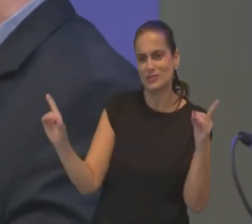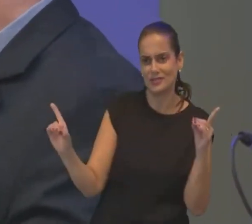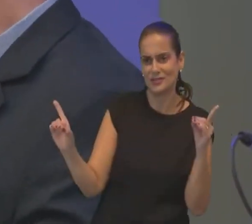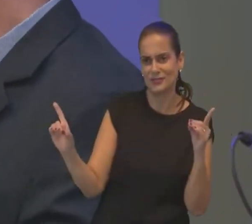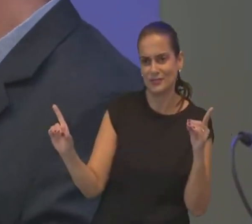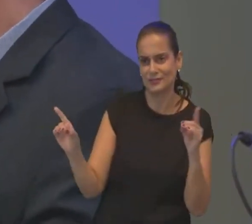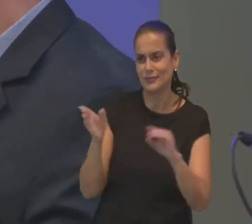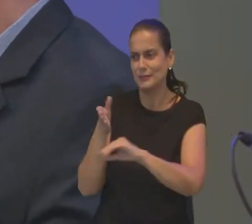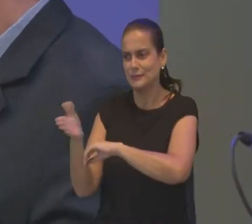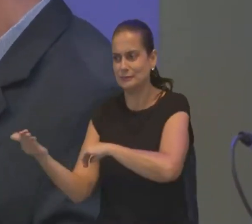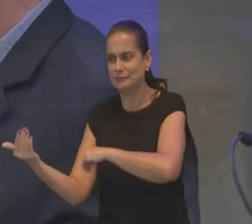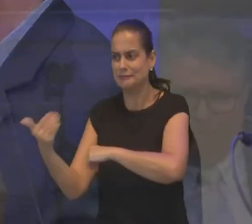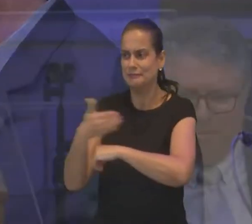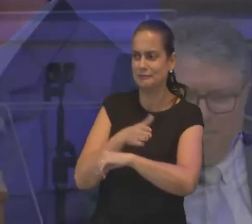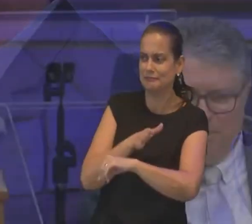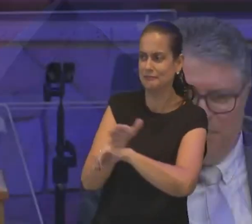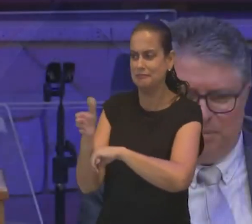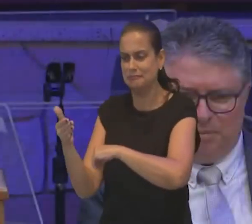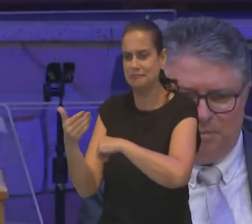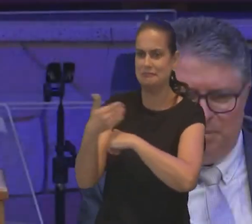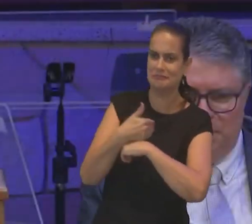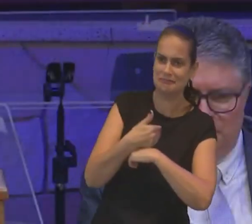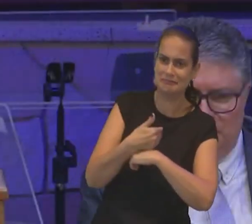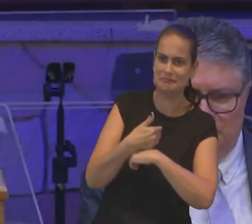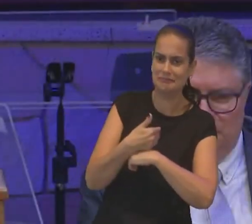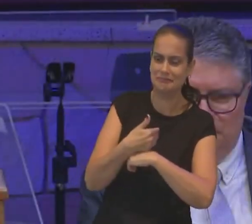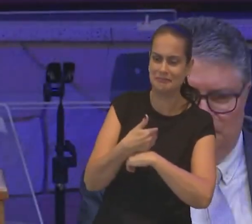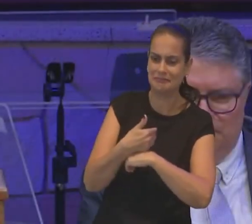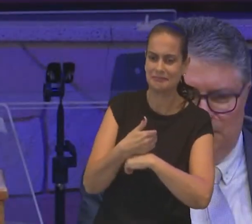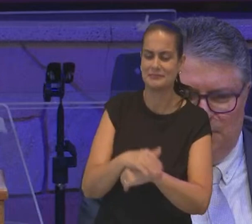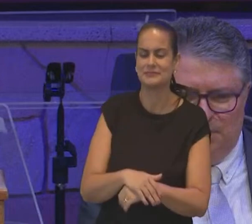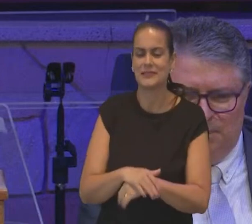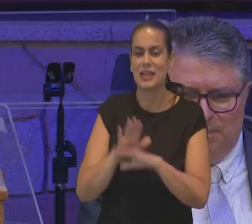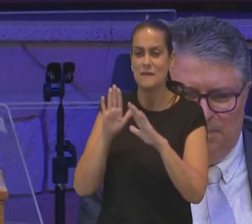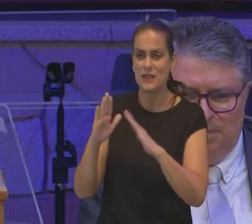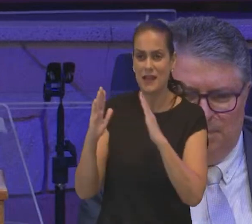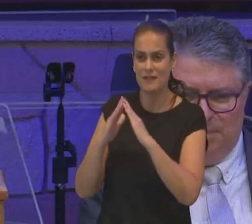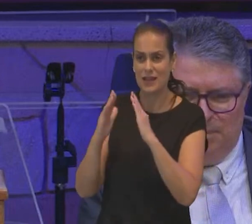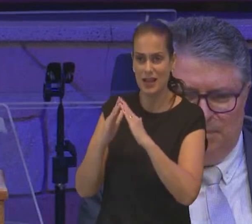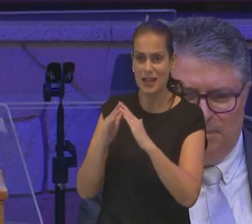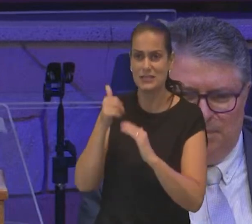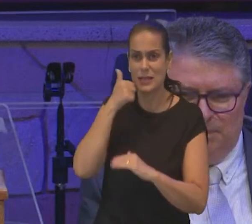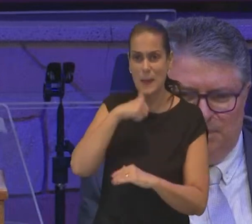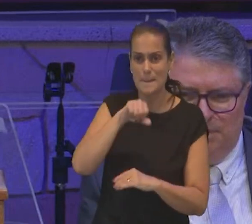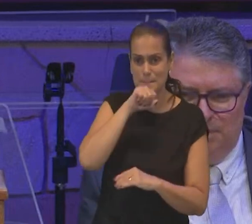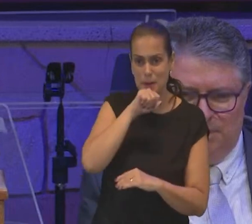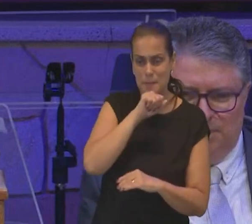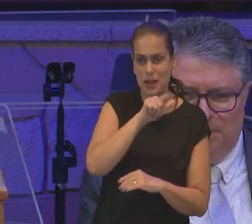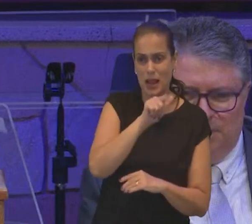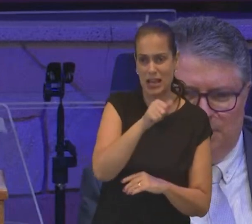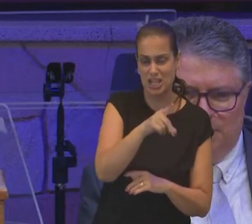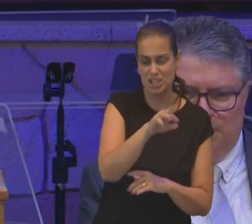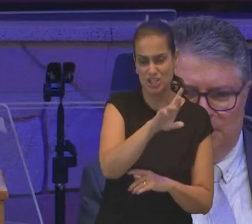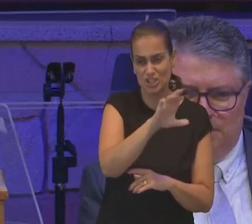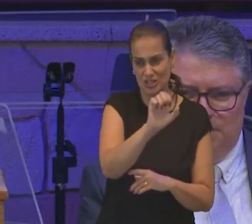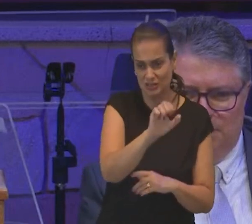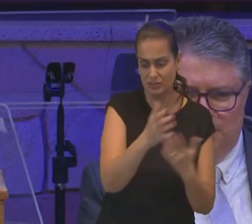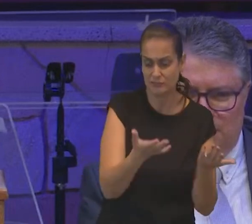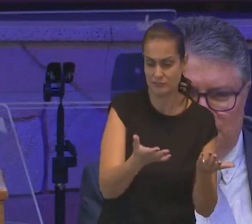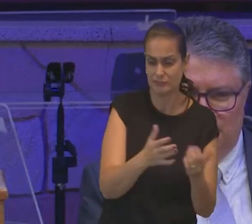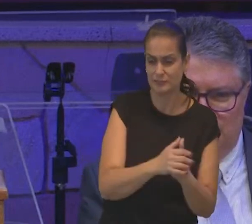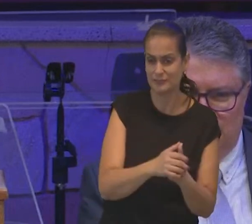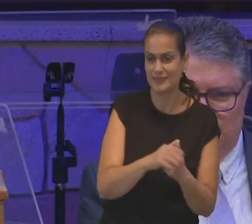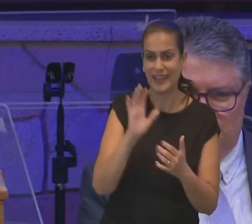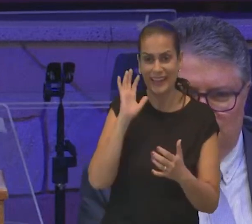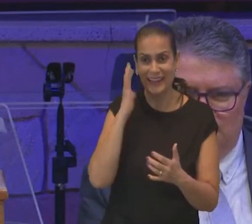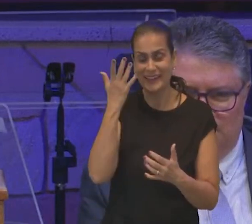ela vinha cá, ficava na casa da mãe de Alexandre, e deu esse